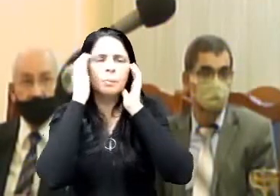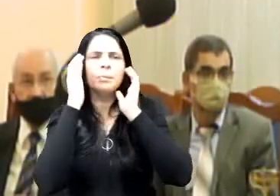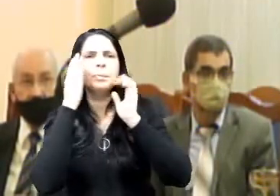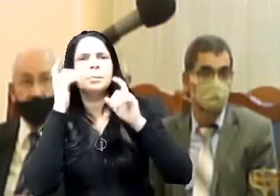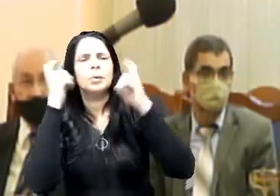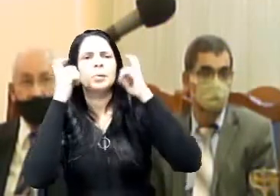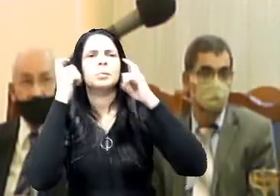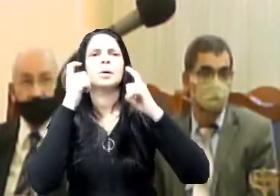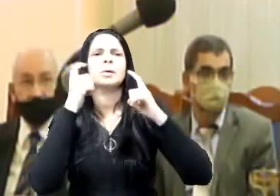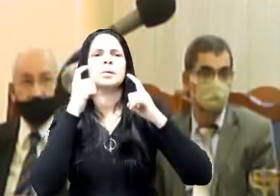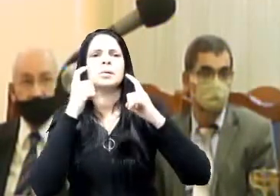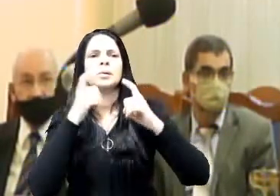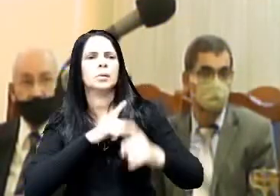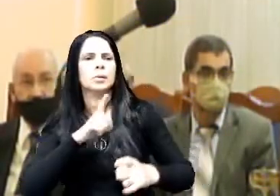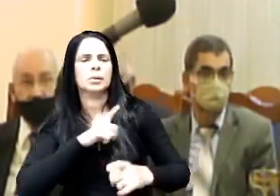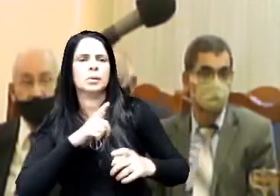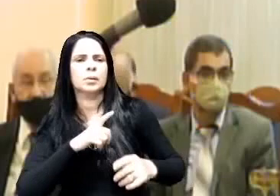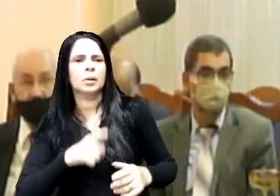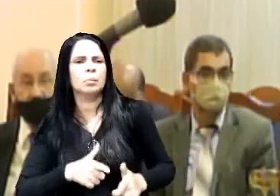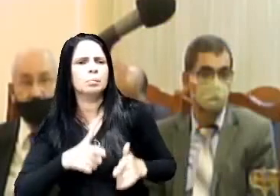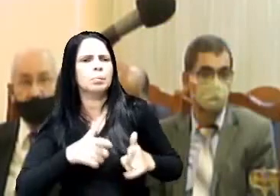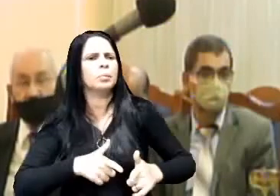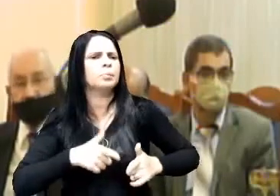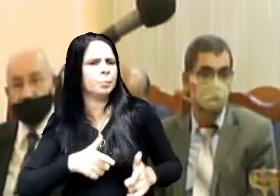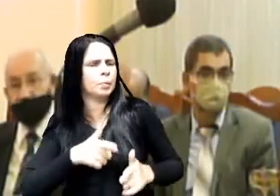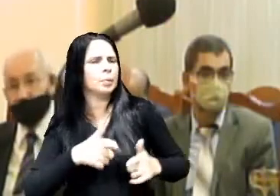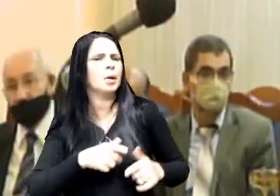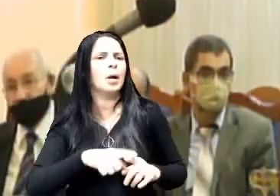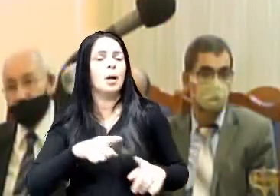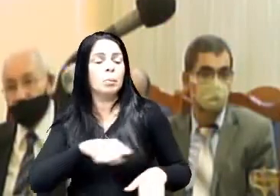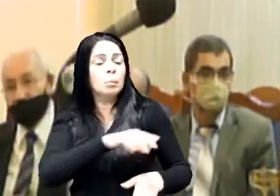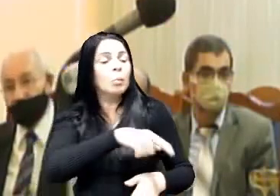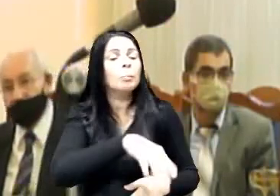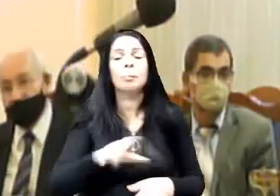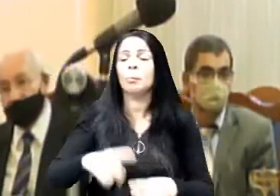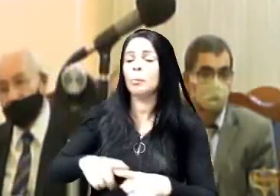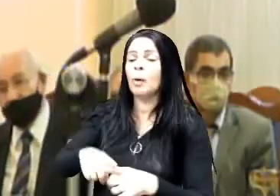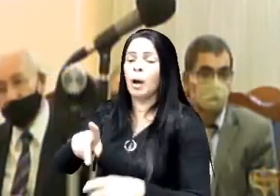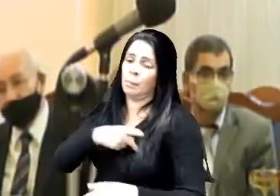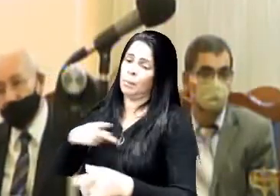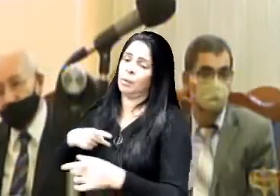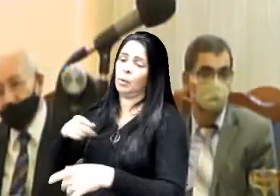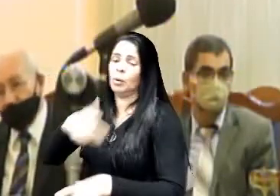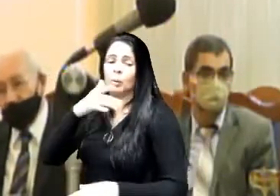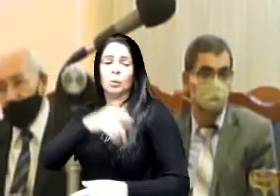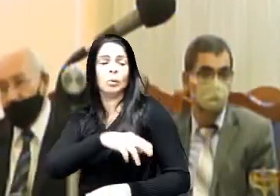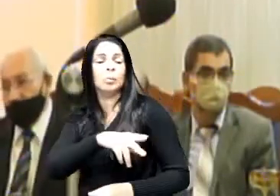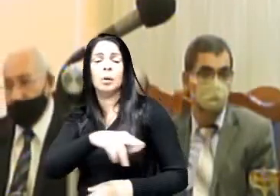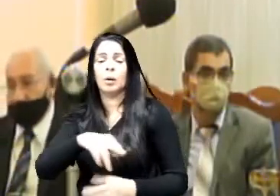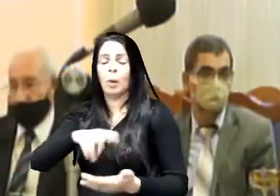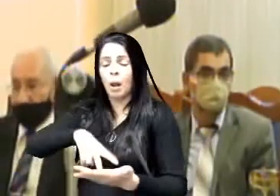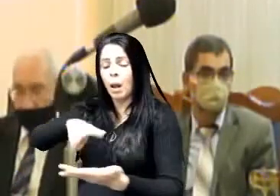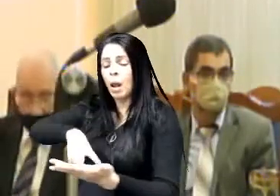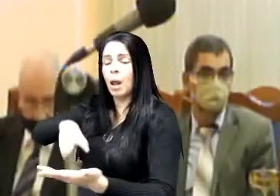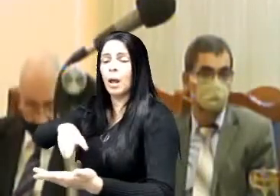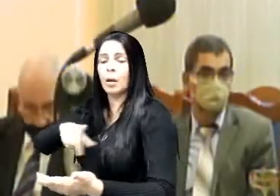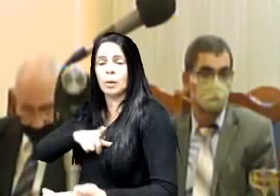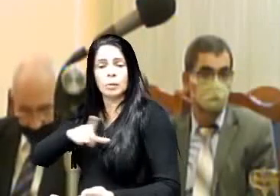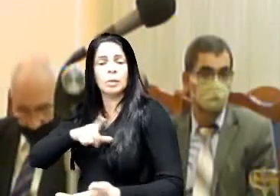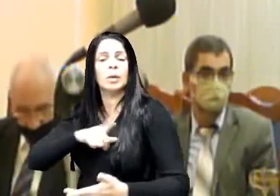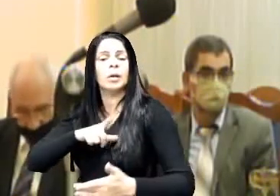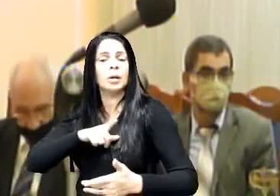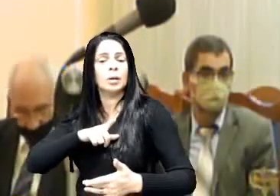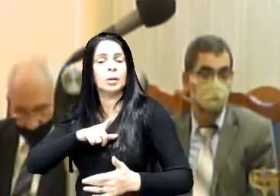aí. O irmão acabou de ler que tem alguém projetando mal contra a igreja. Isso é normal. Você não é daqui,